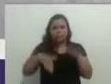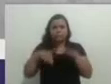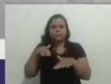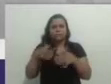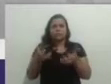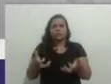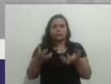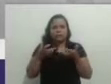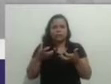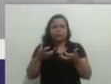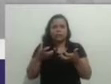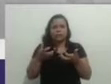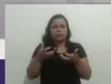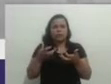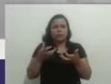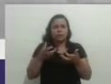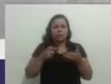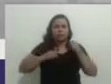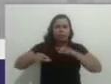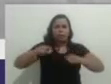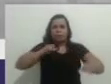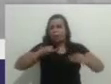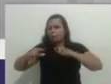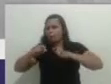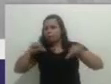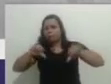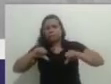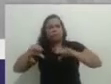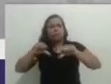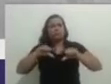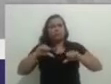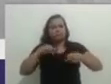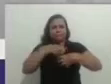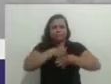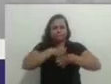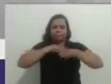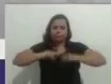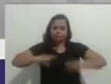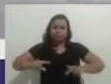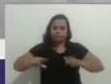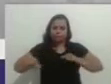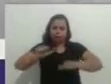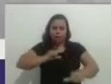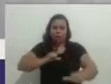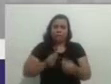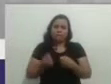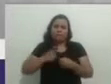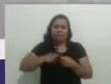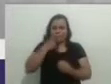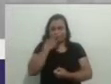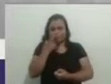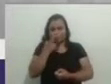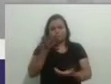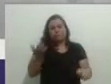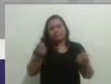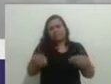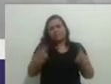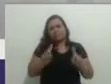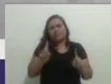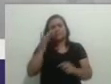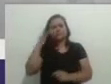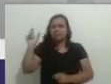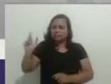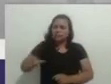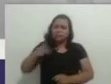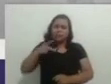da gente que acaba fazendo com que aquele mal faça mal para ela mesma então assim não é necessário acho que como palinha falou